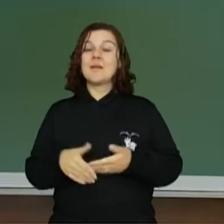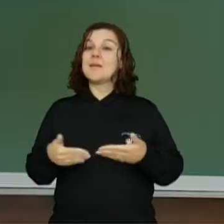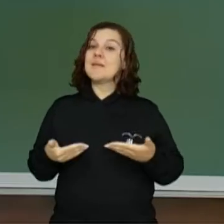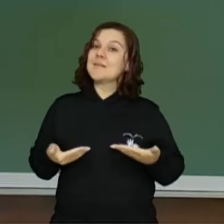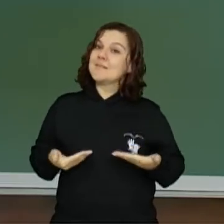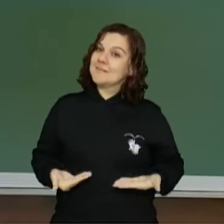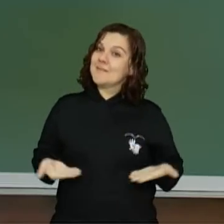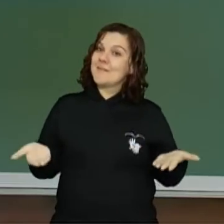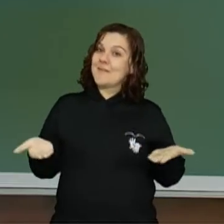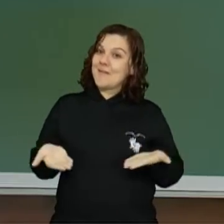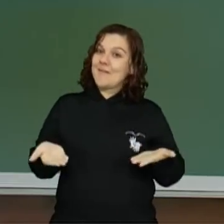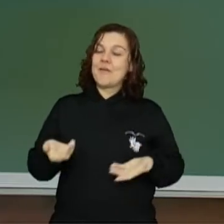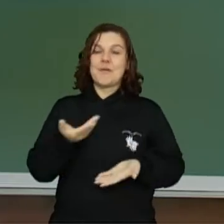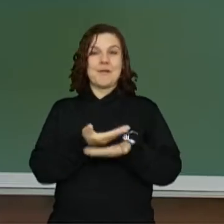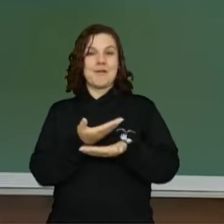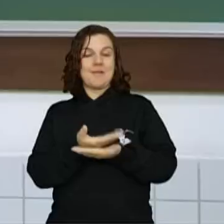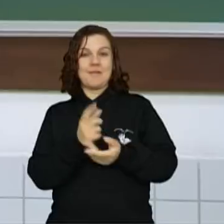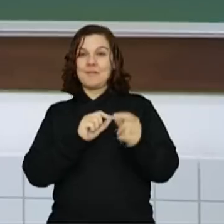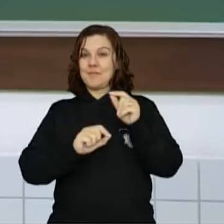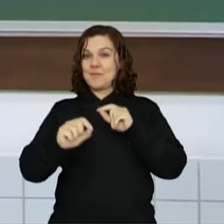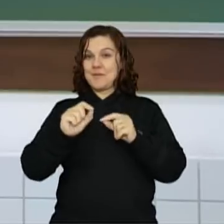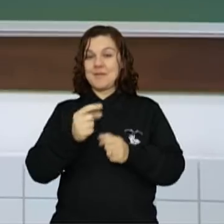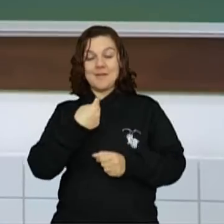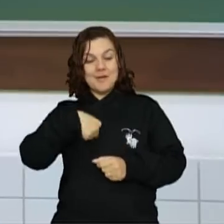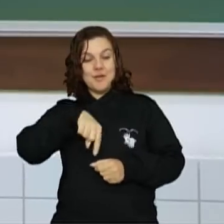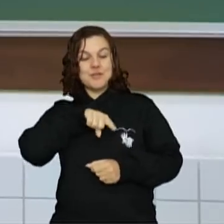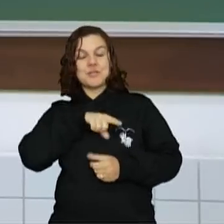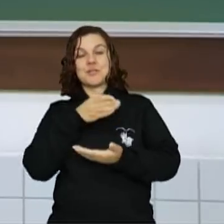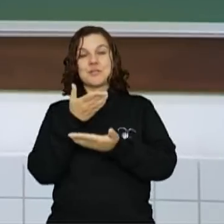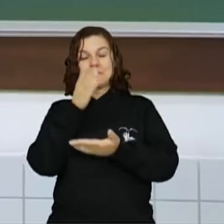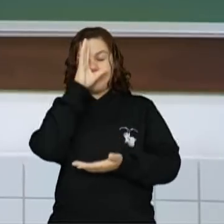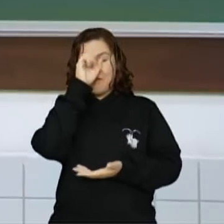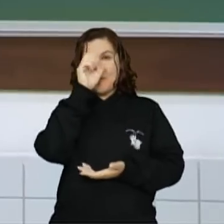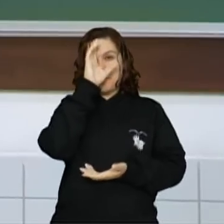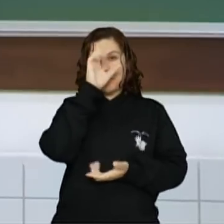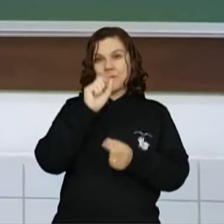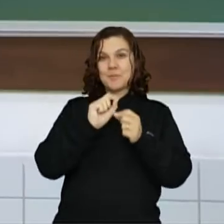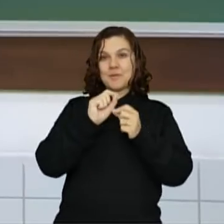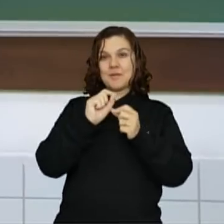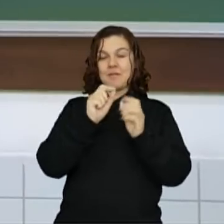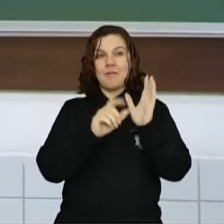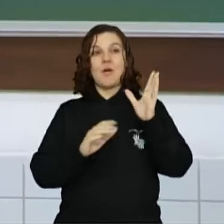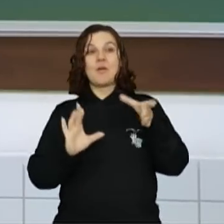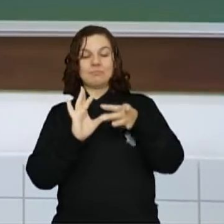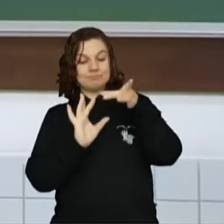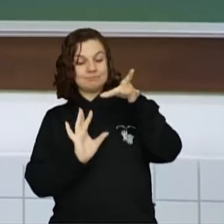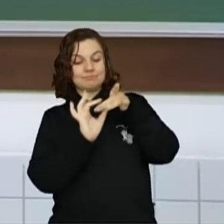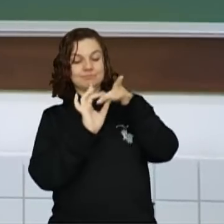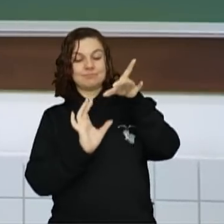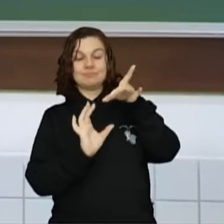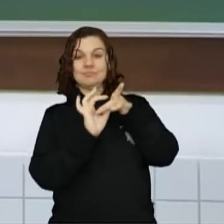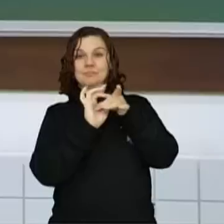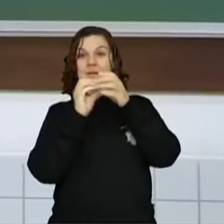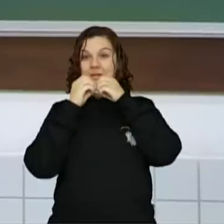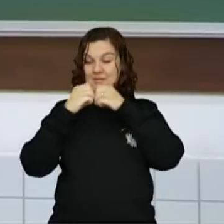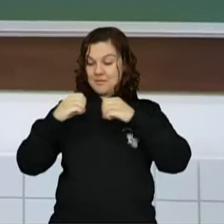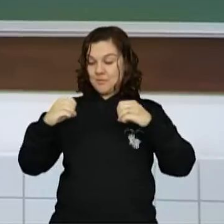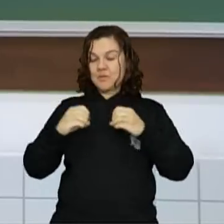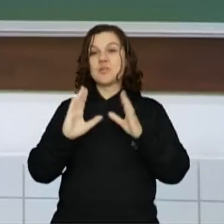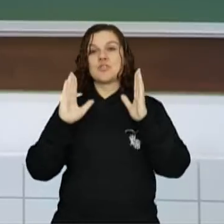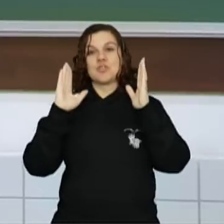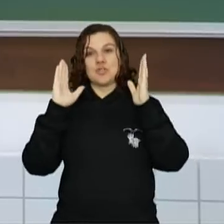Então, turma, na aula de hoje, nós aprendemos termos acessórios da oração. Nós já